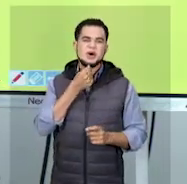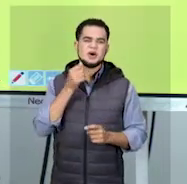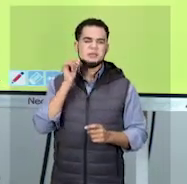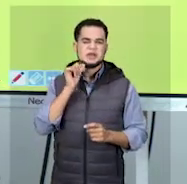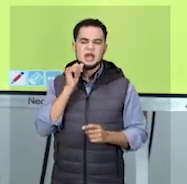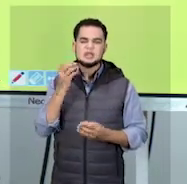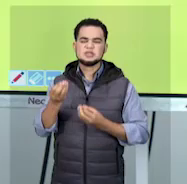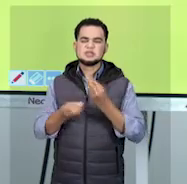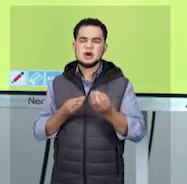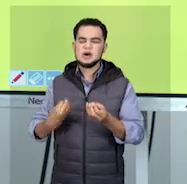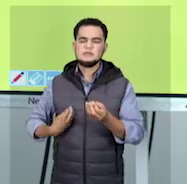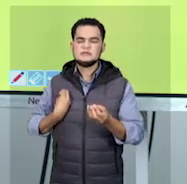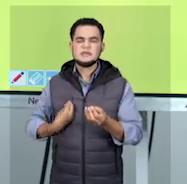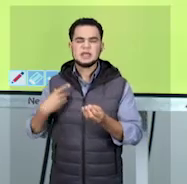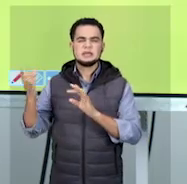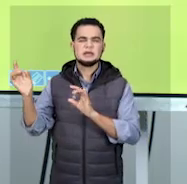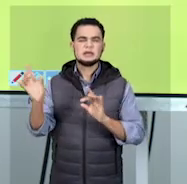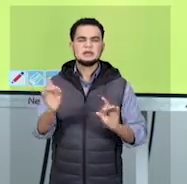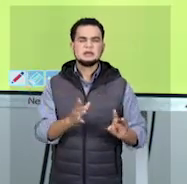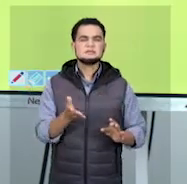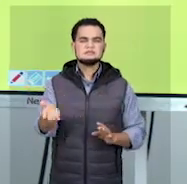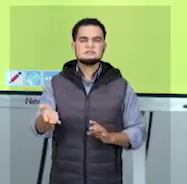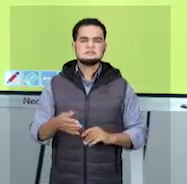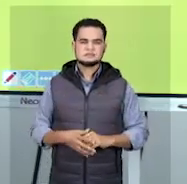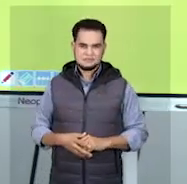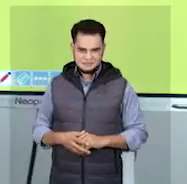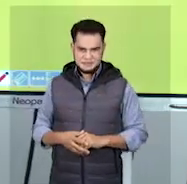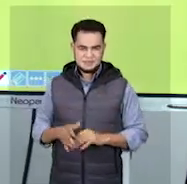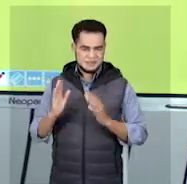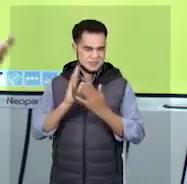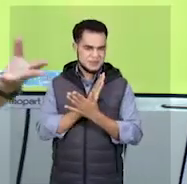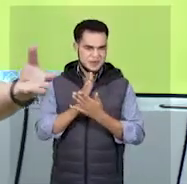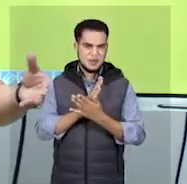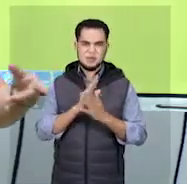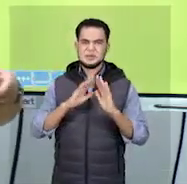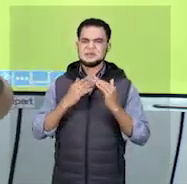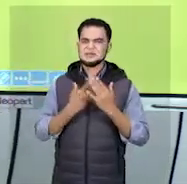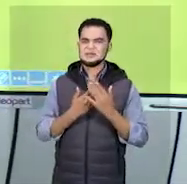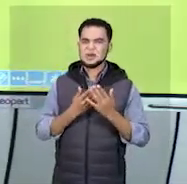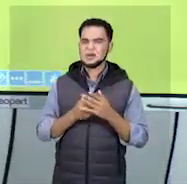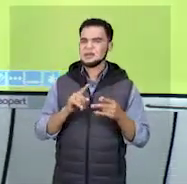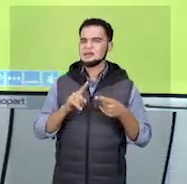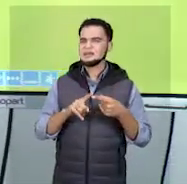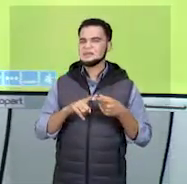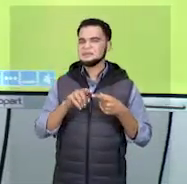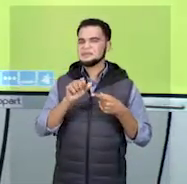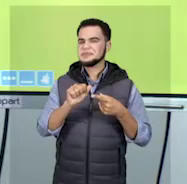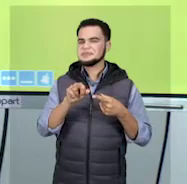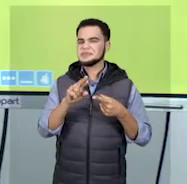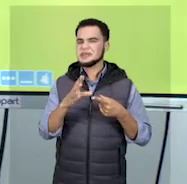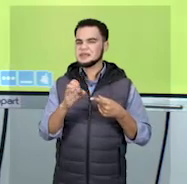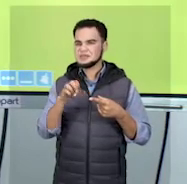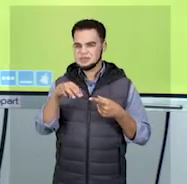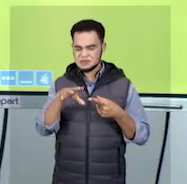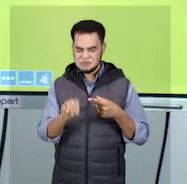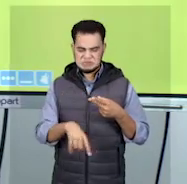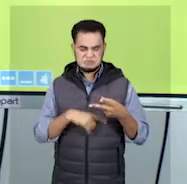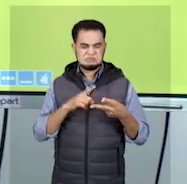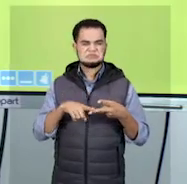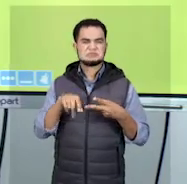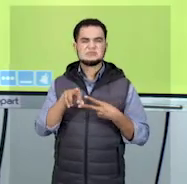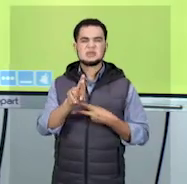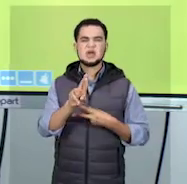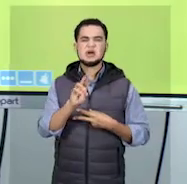escolas literárias, por exemplo, como nós já vimos, o arcadismo, o romantismo, principalmente ali a primeira